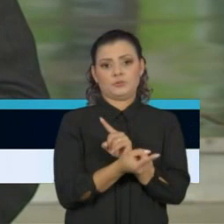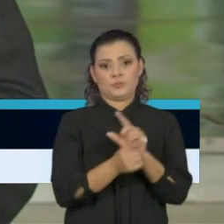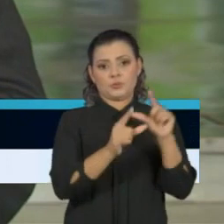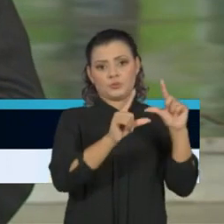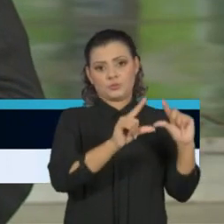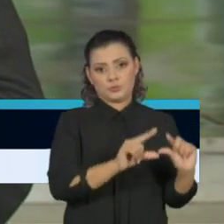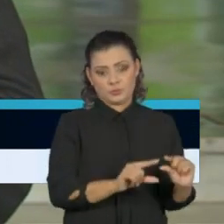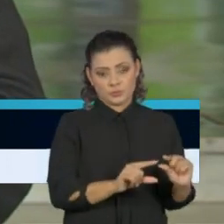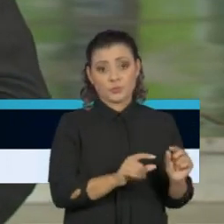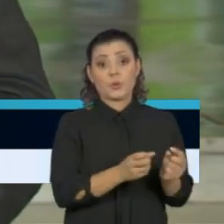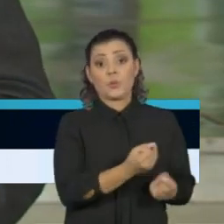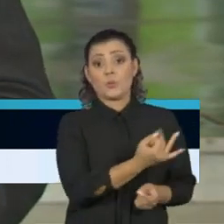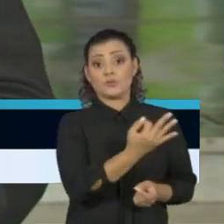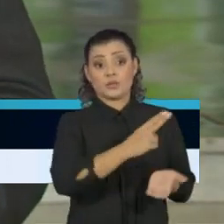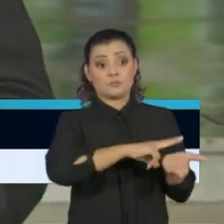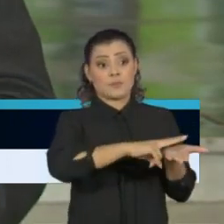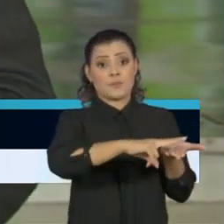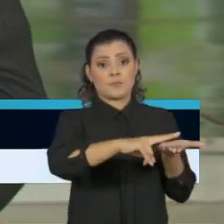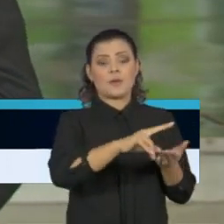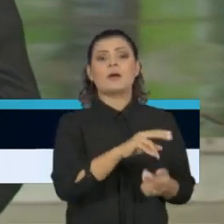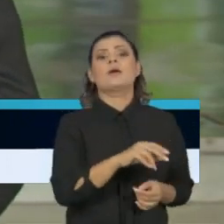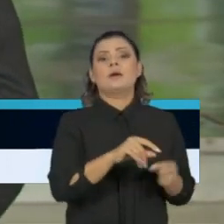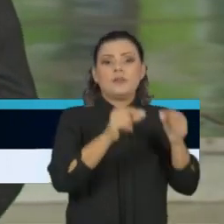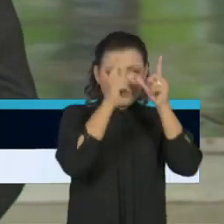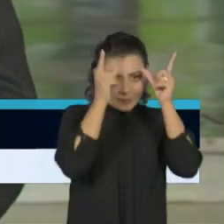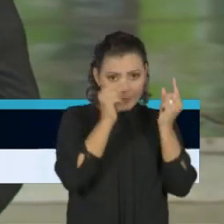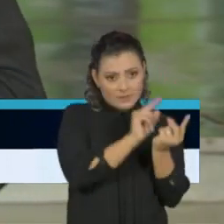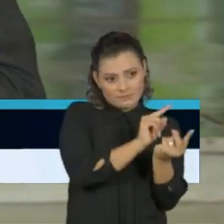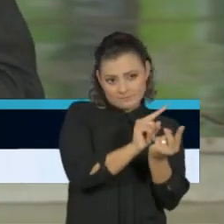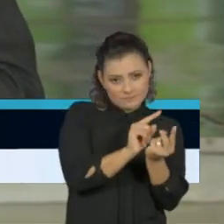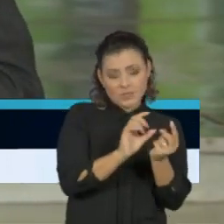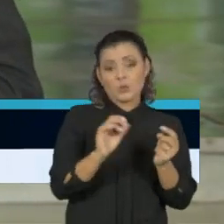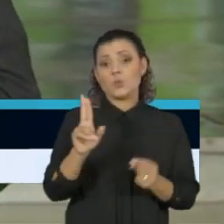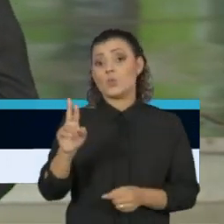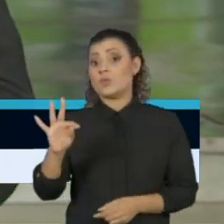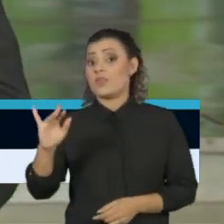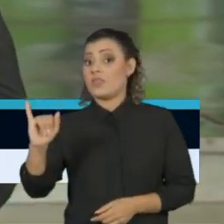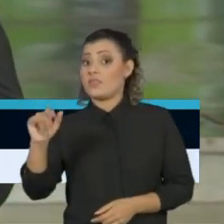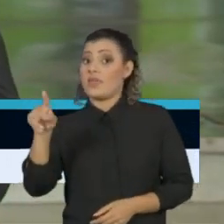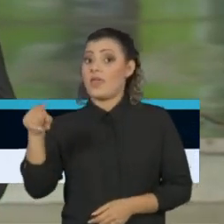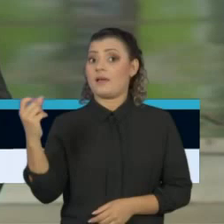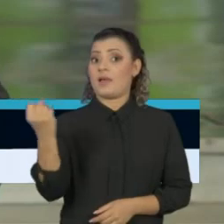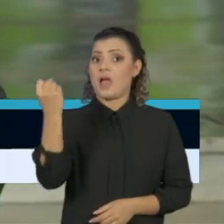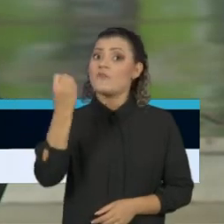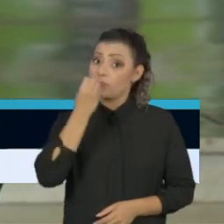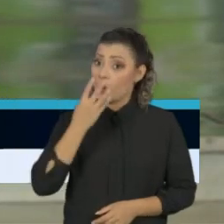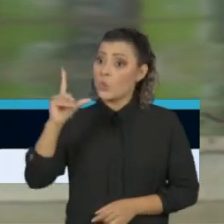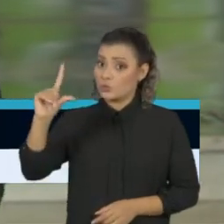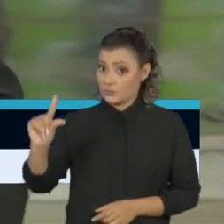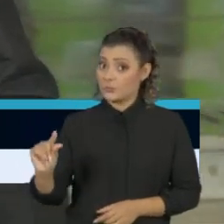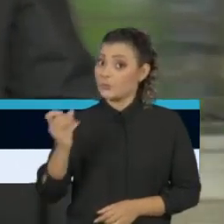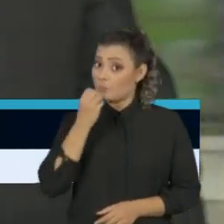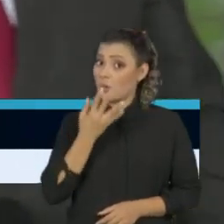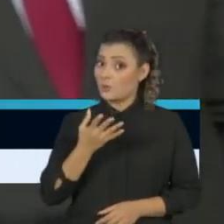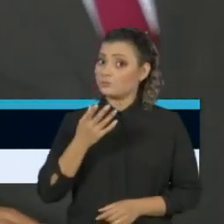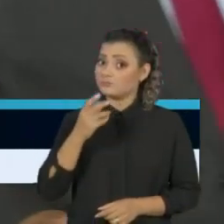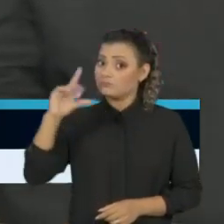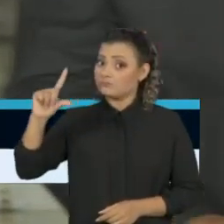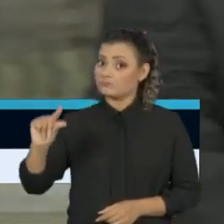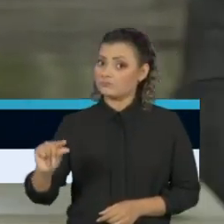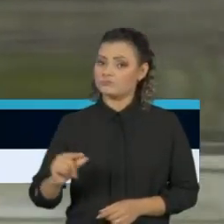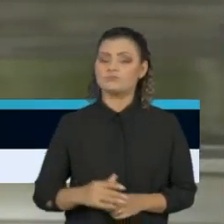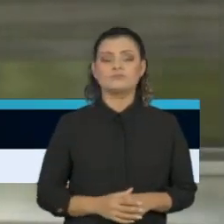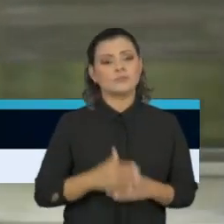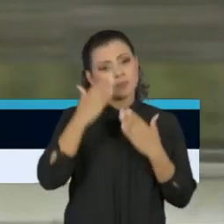nós temos mais casos de enfermaria do que de UTI, o que é positivo. Obrigado.